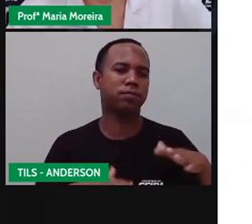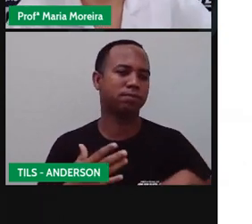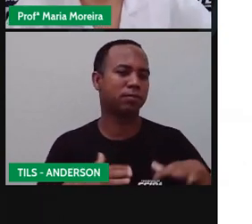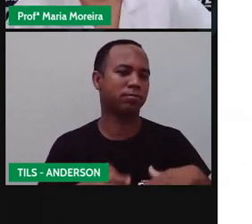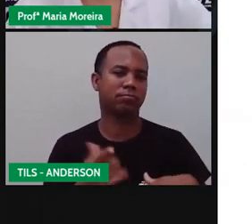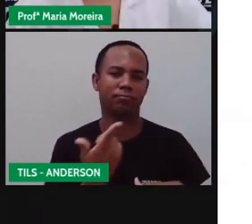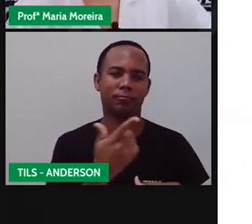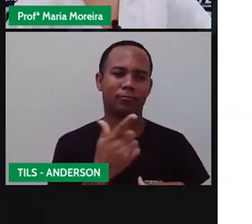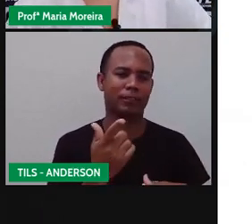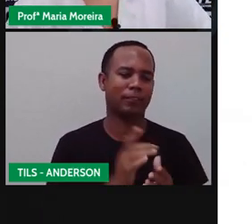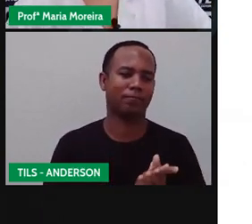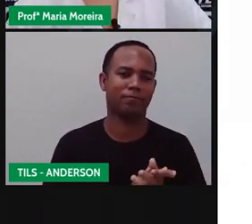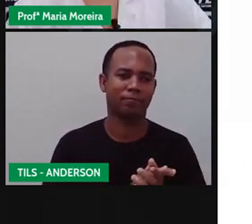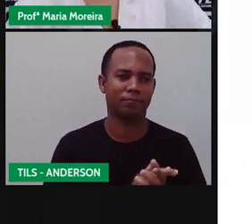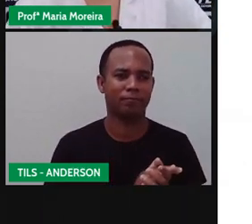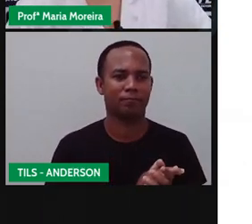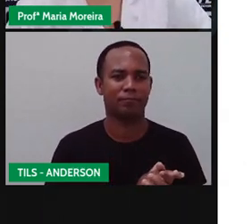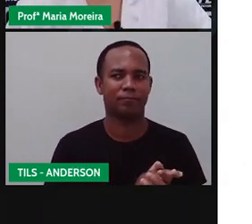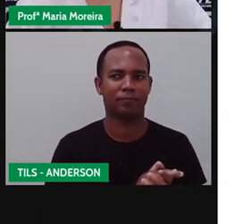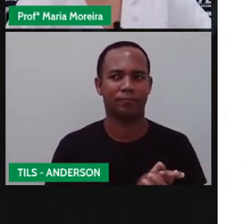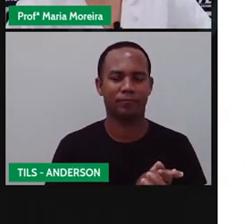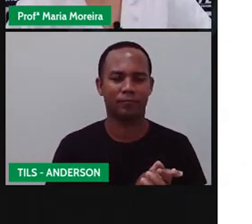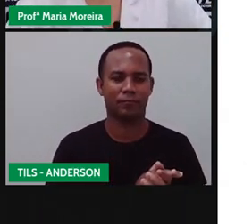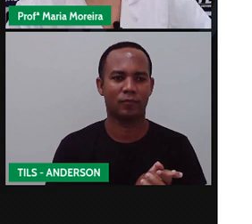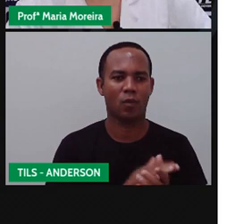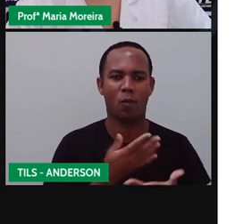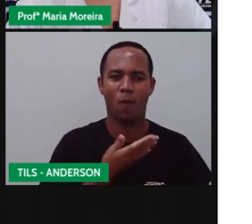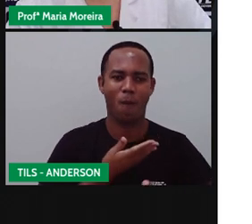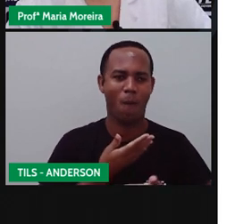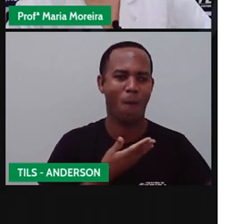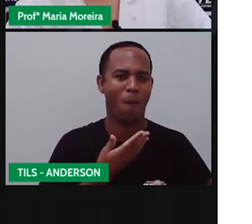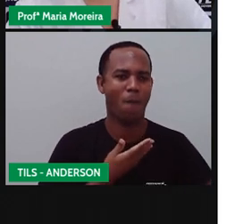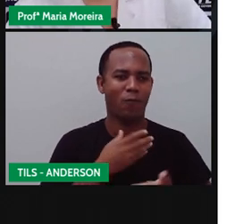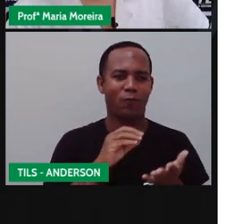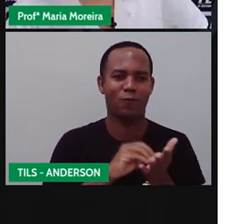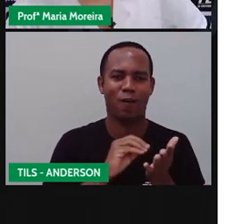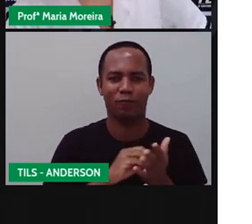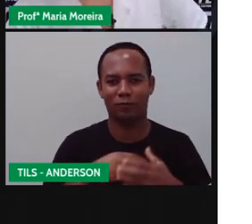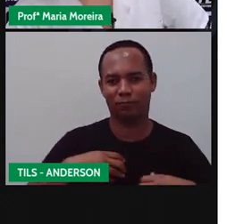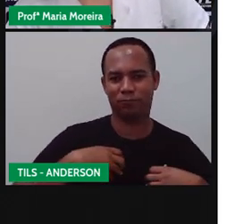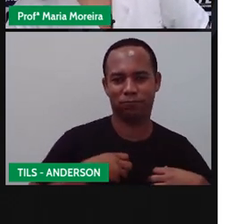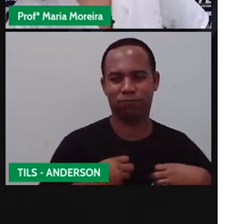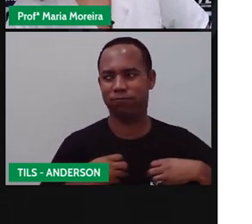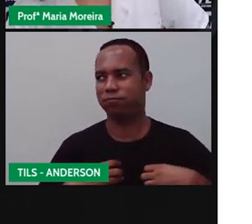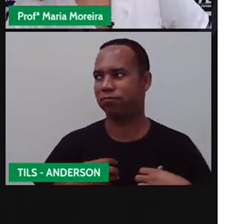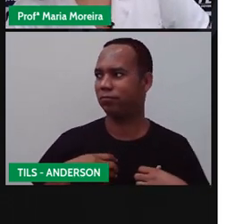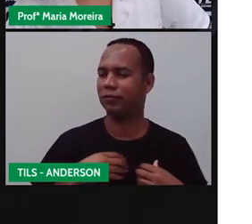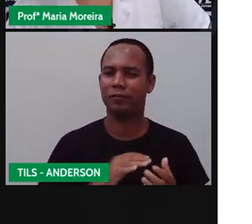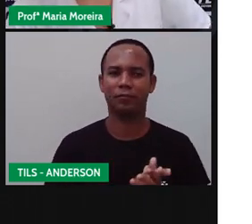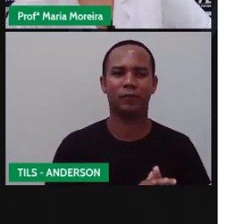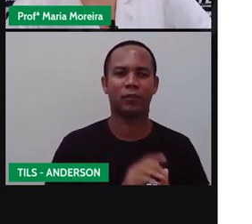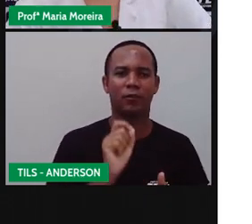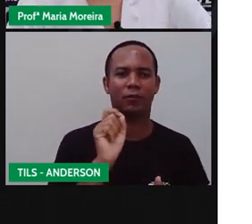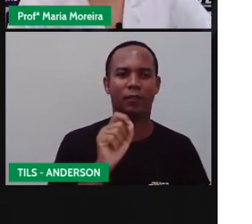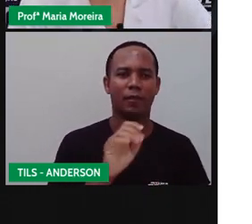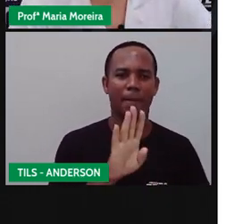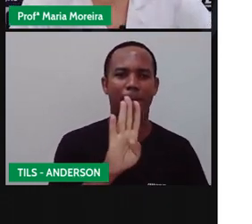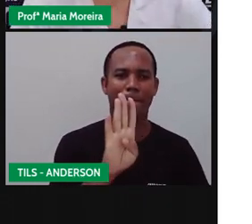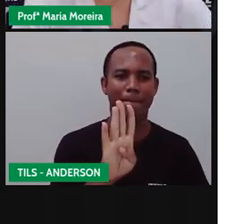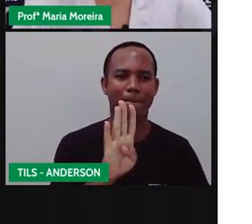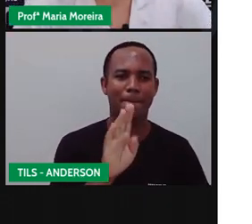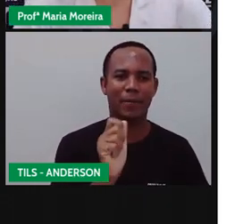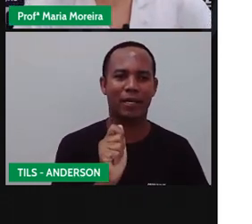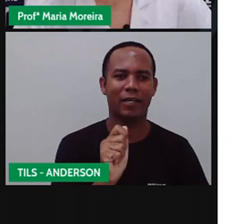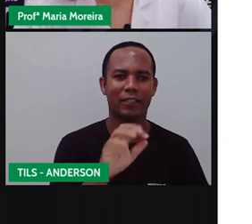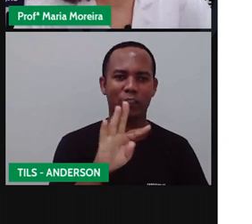dela é horrível, tá? Coordenação motora quase nula. Isso seria o batuque. Eu aposto